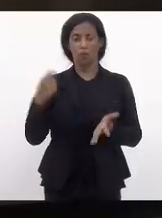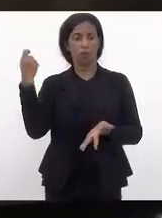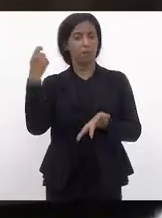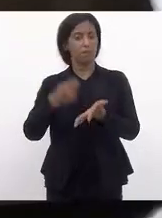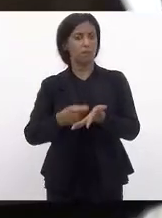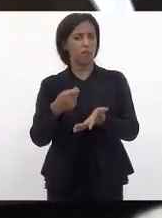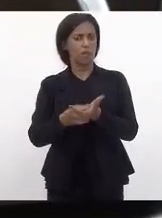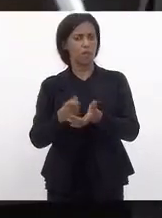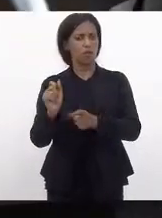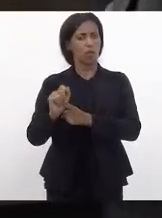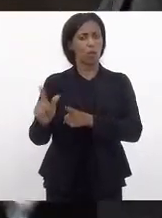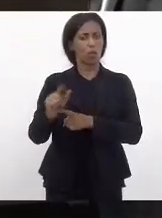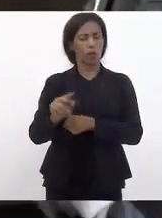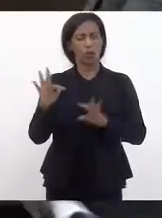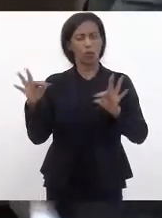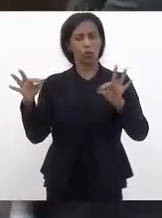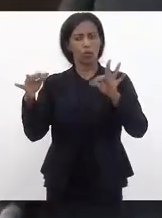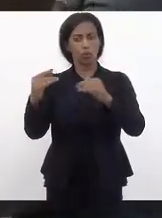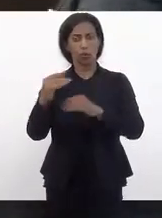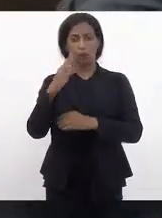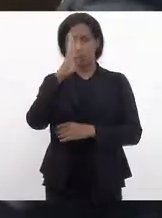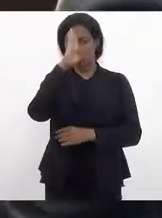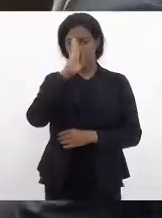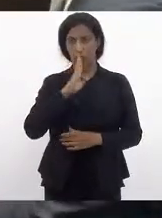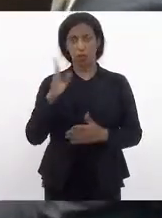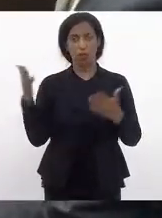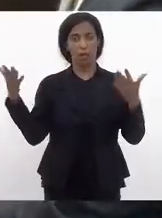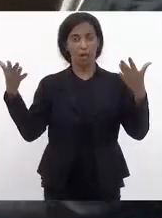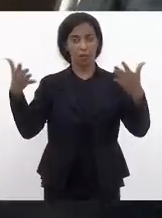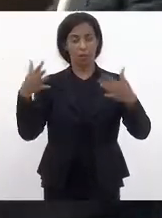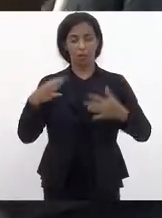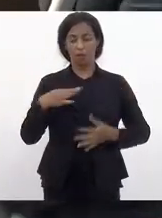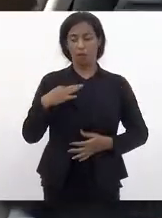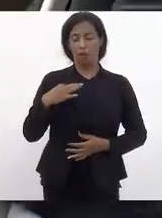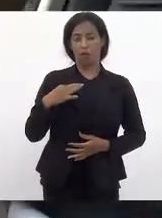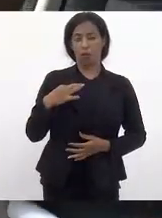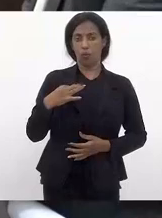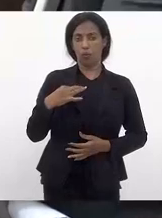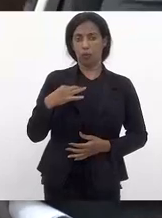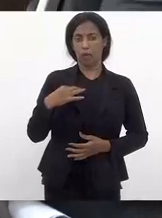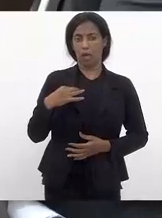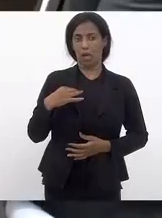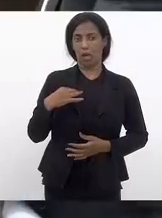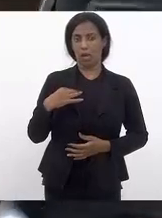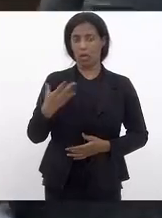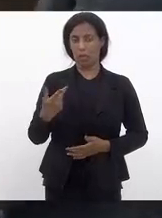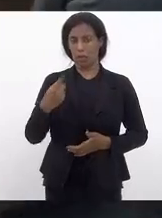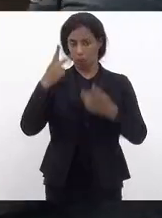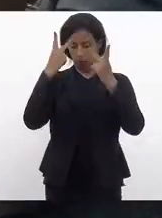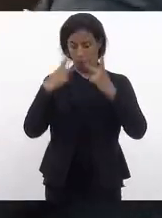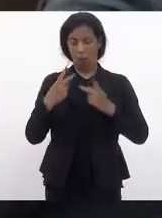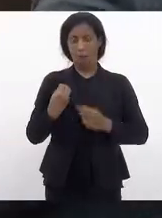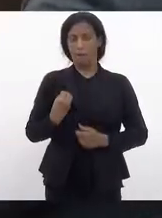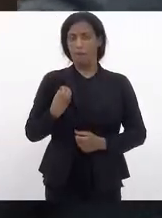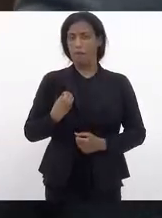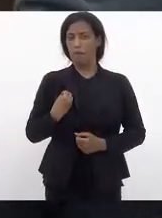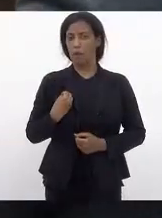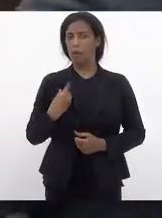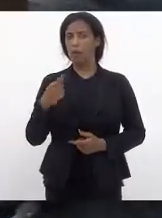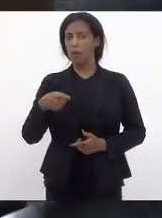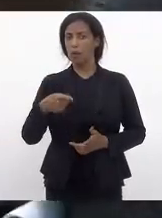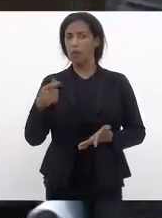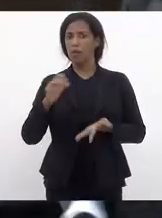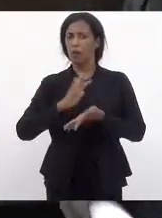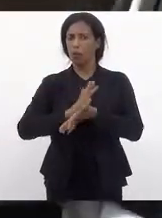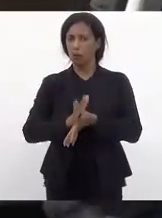militante de aluguel todo mundo aqui veio de graça e por cópia das suas próprias convicções que fique